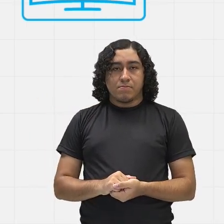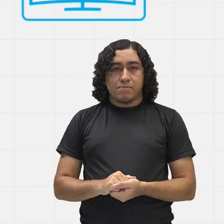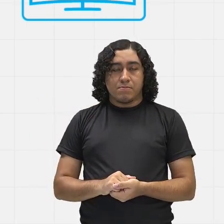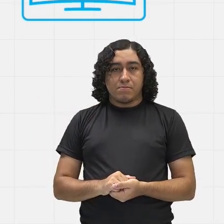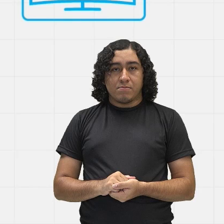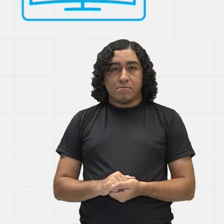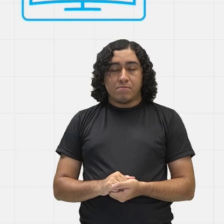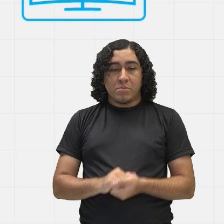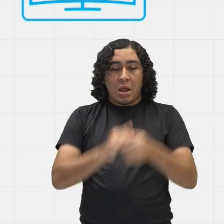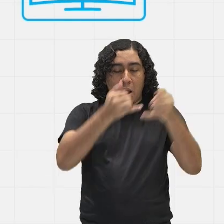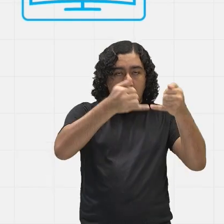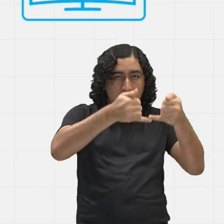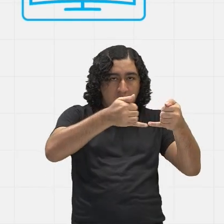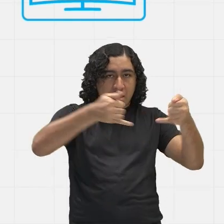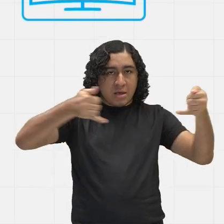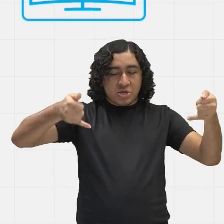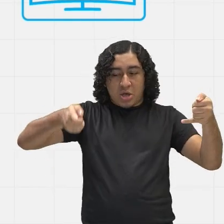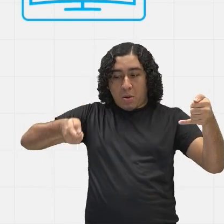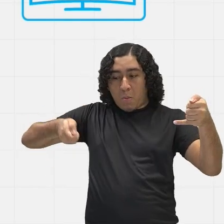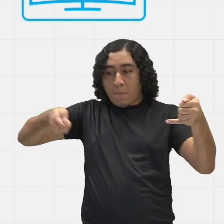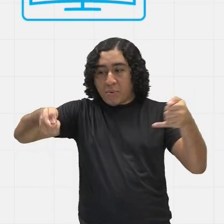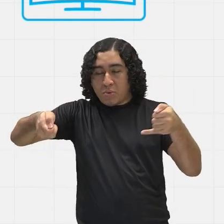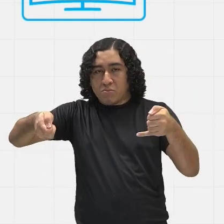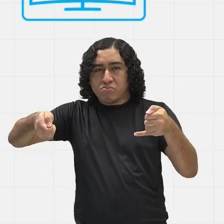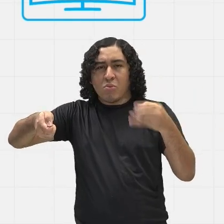Testar o cabo de força em outra tomada.